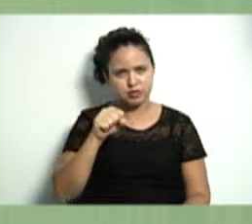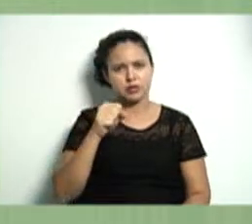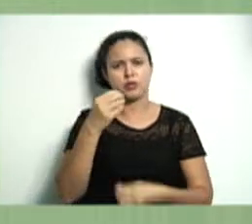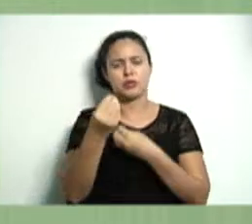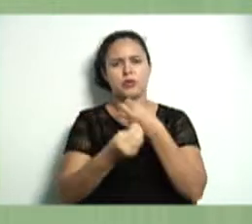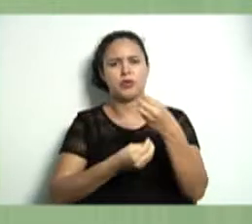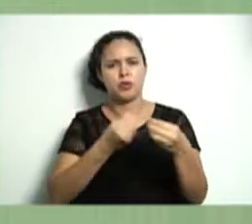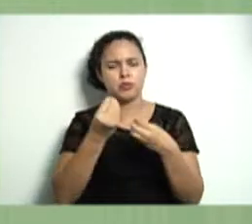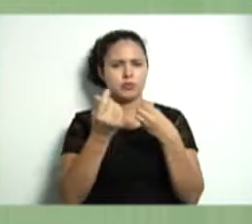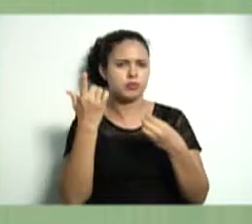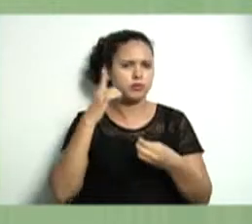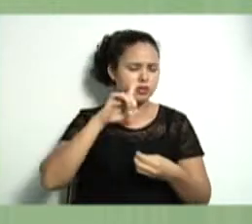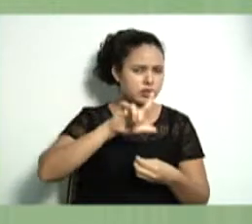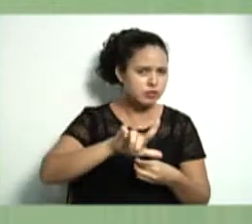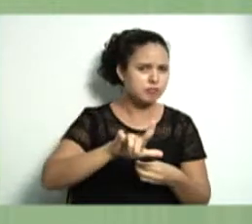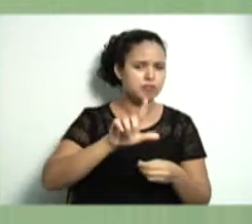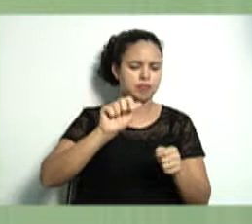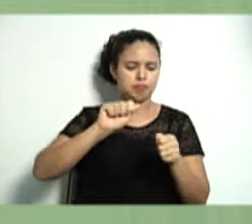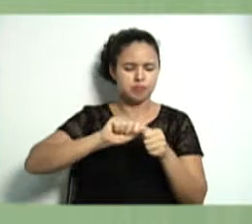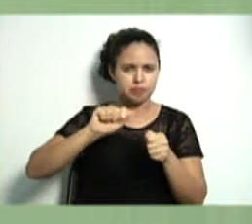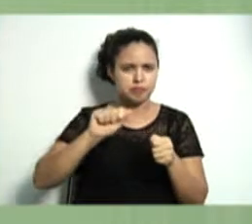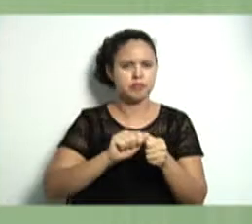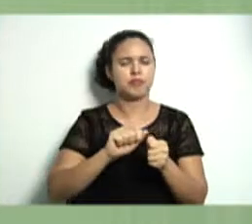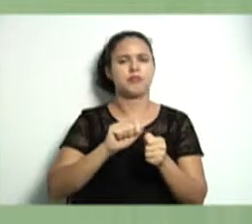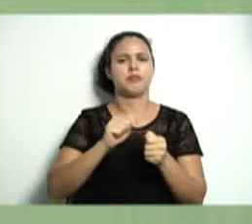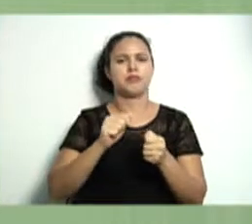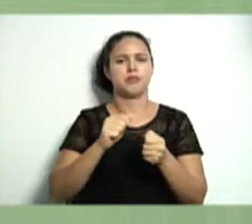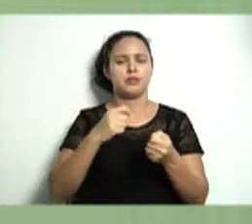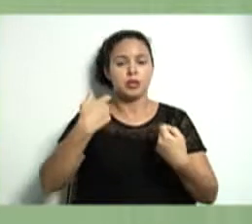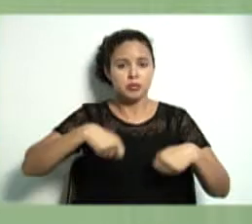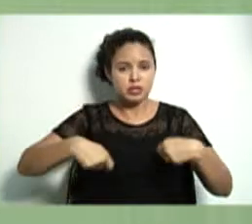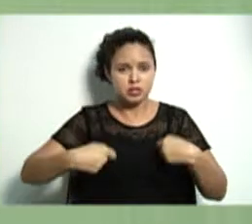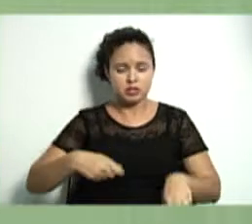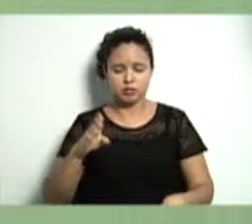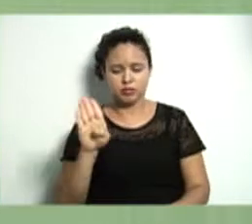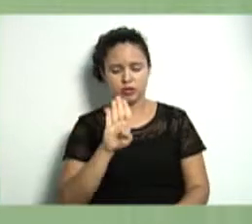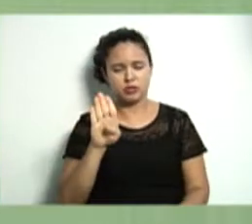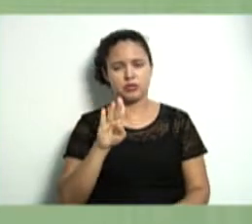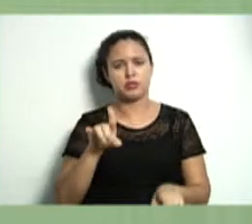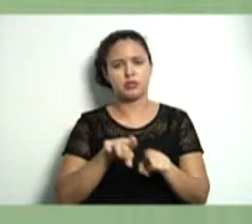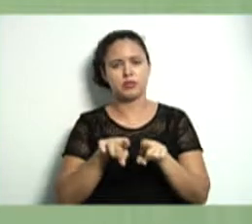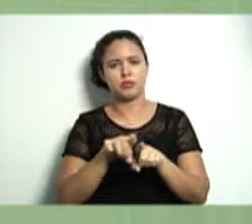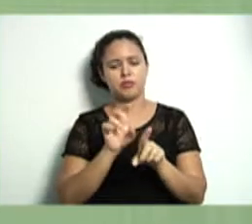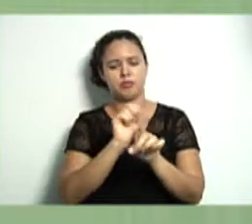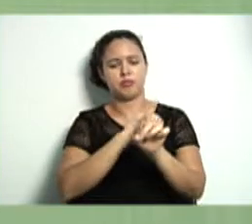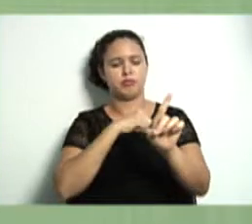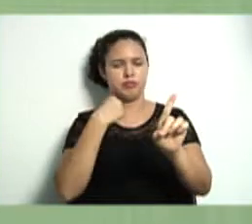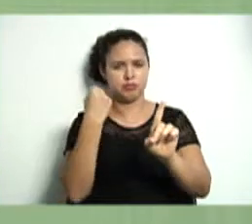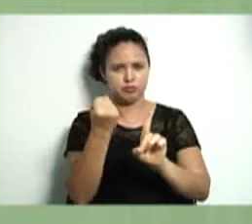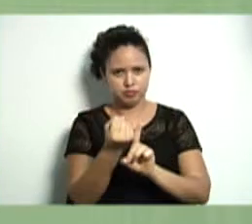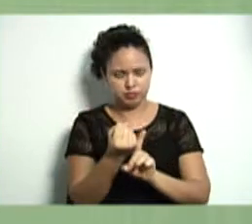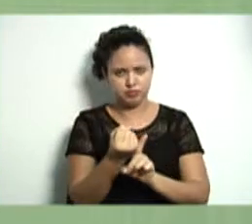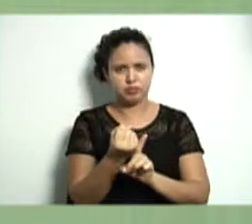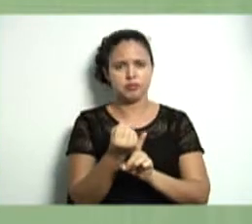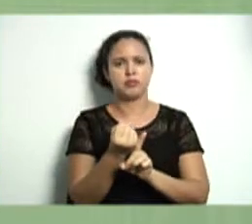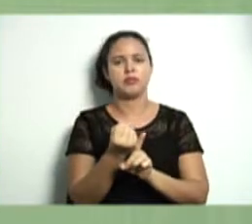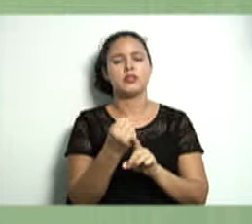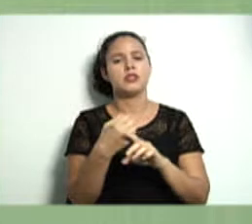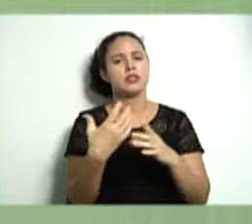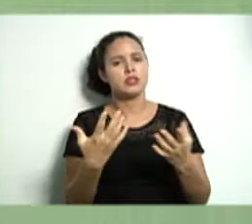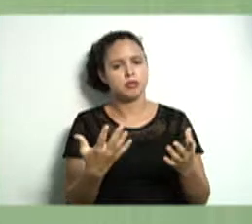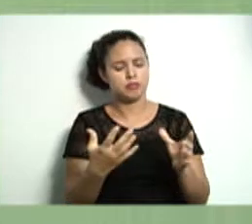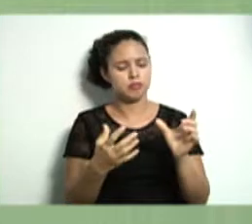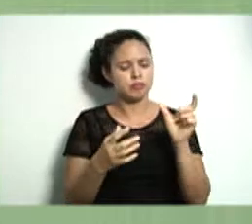suas necessidades biológicas e sociais. Então, as forças produtivas, elas são a união